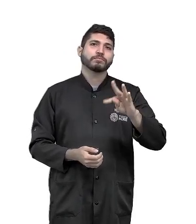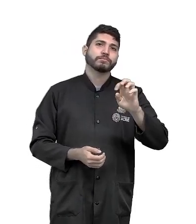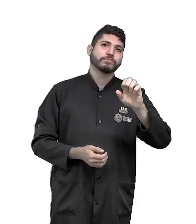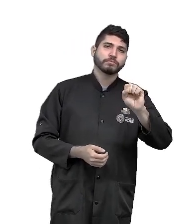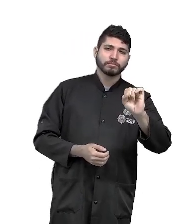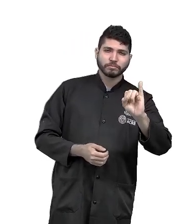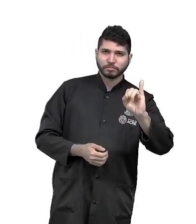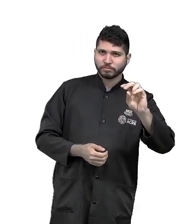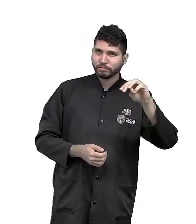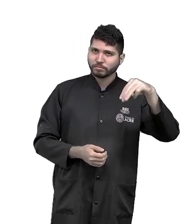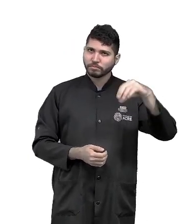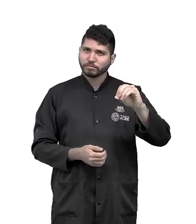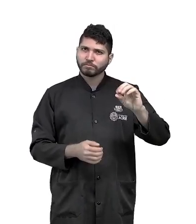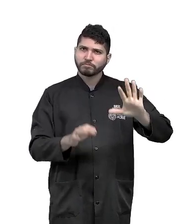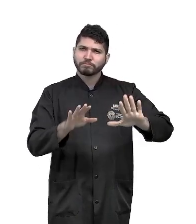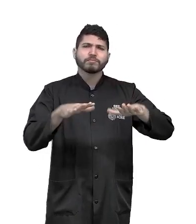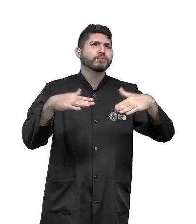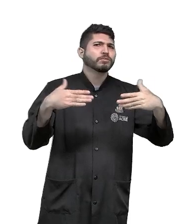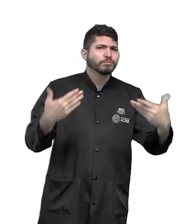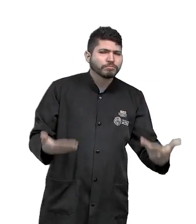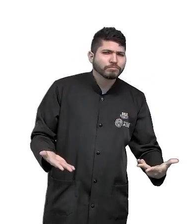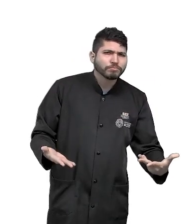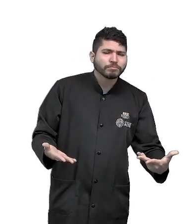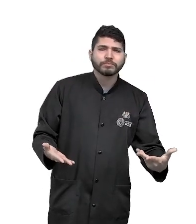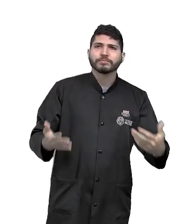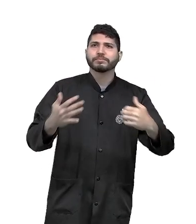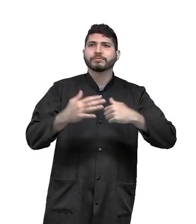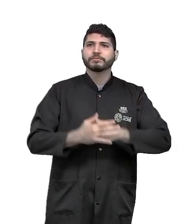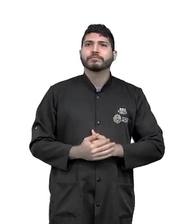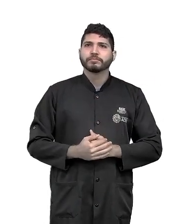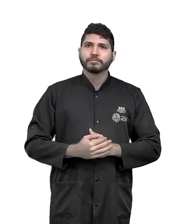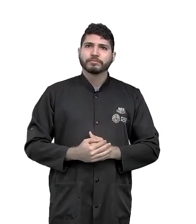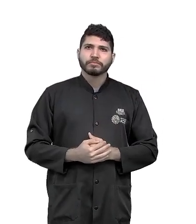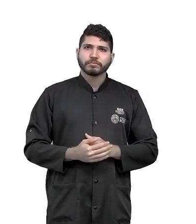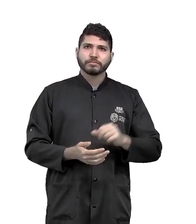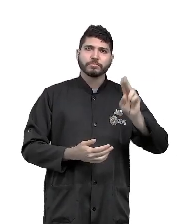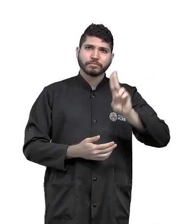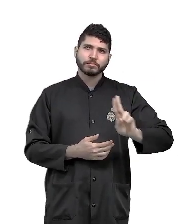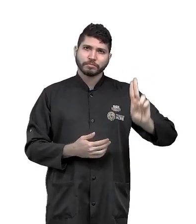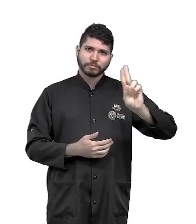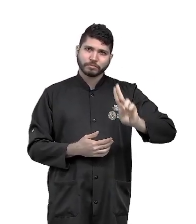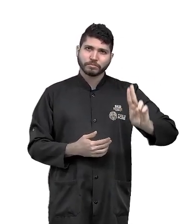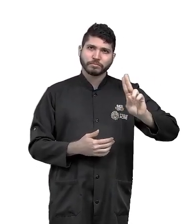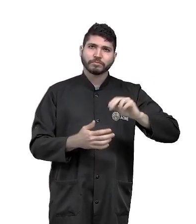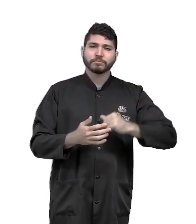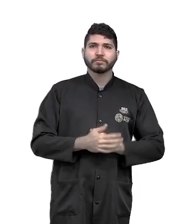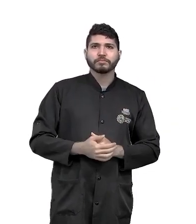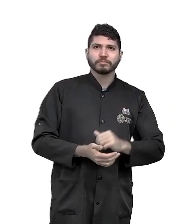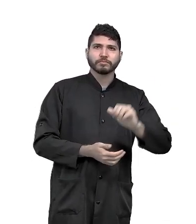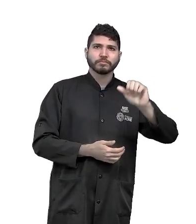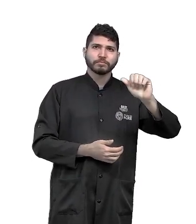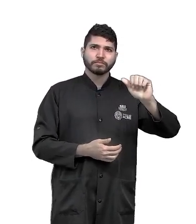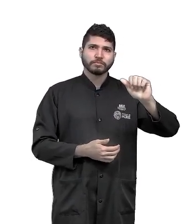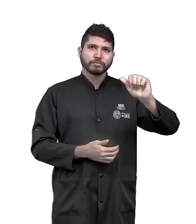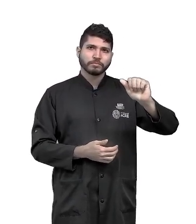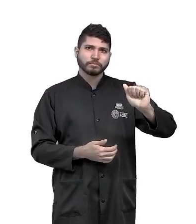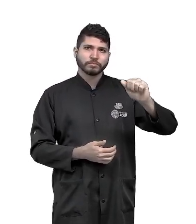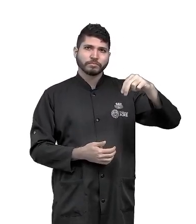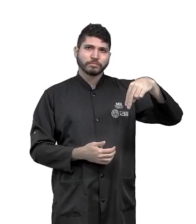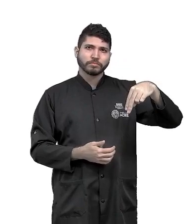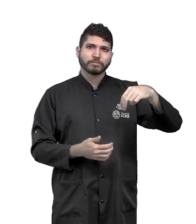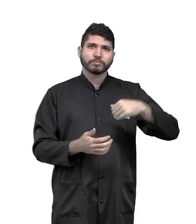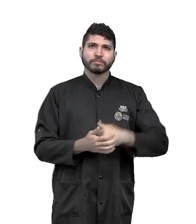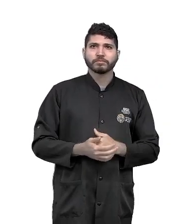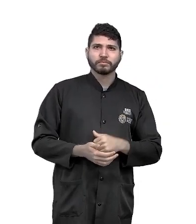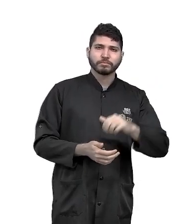Queridos, se ele quer o centésimo termo, o que a gente vai fazer? A gente vai pegar o nosso termo geral da PG, que é